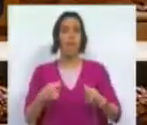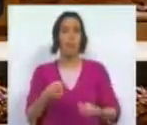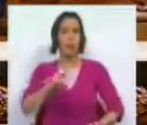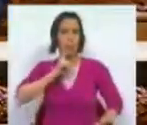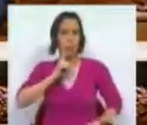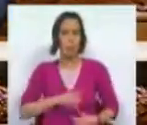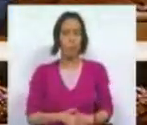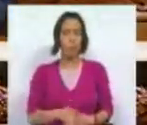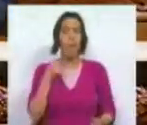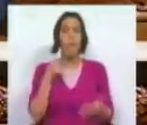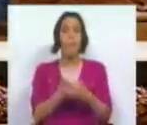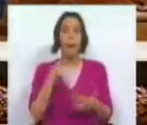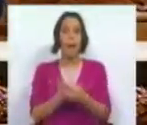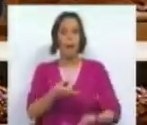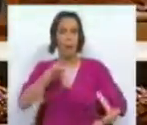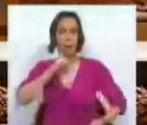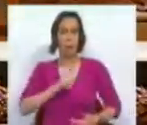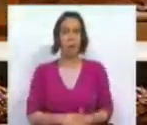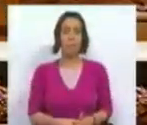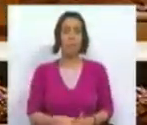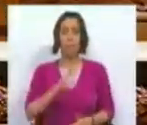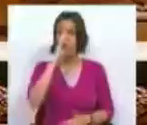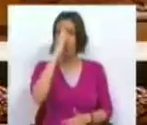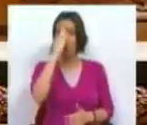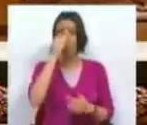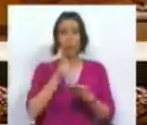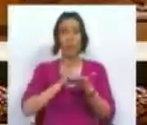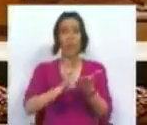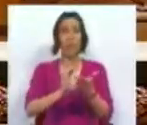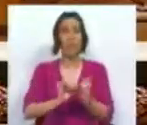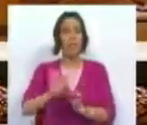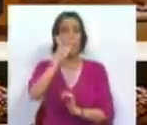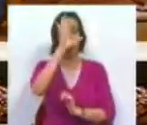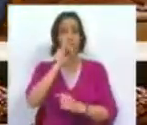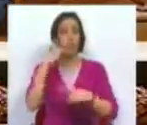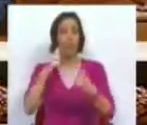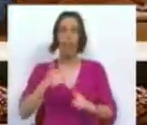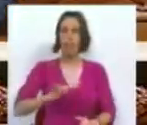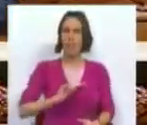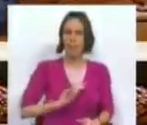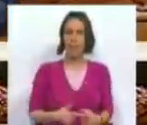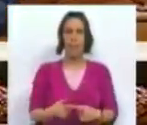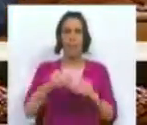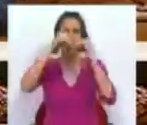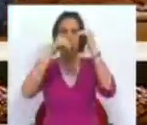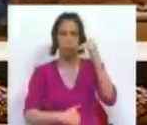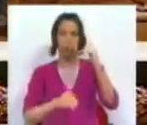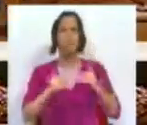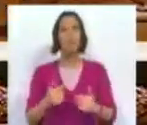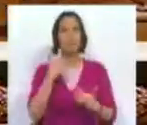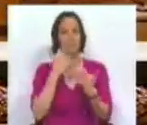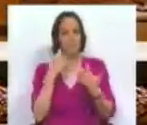despesas ilegais, pagamentos ilegais, esforço financeiro público, dívidas,